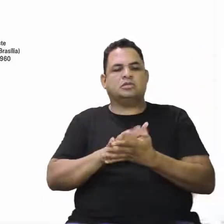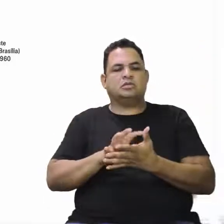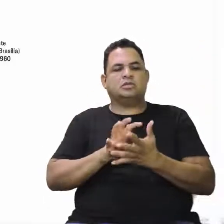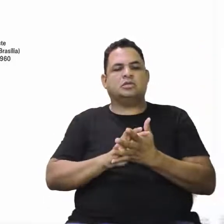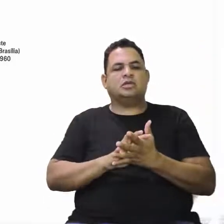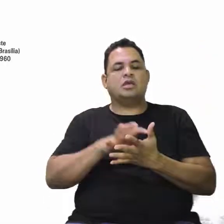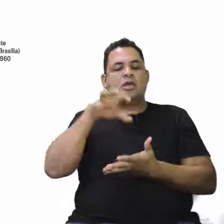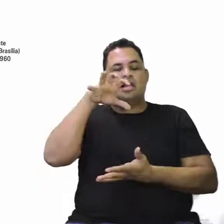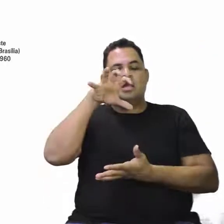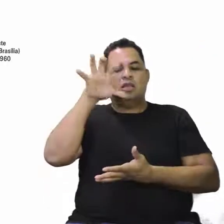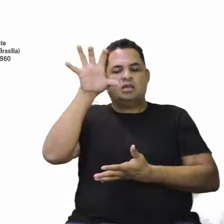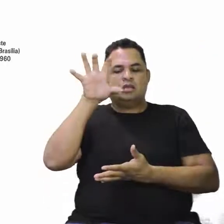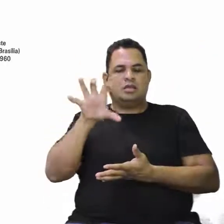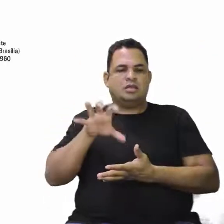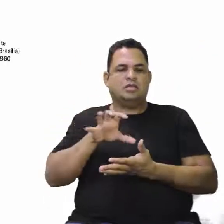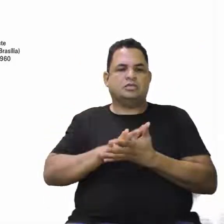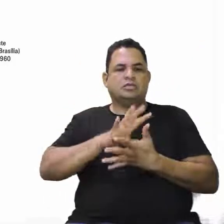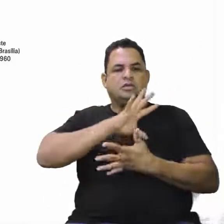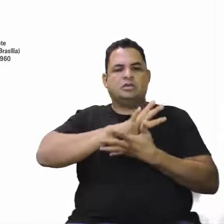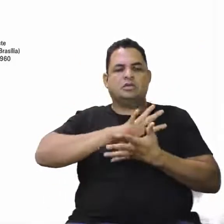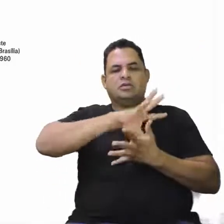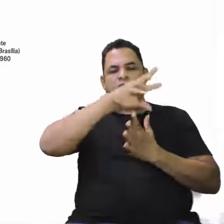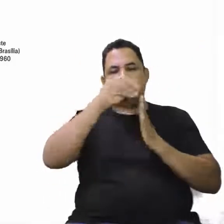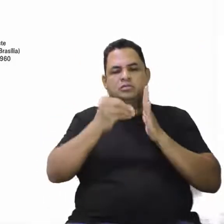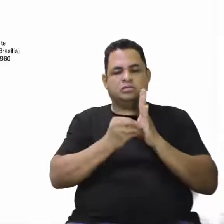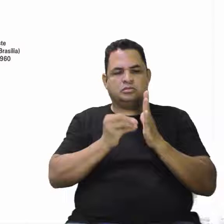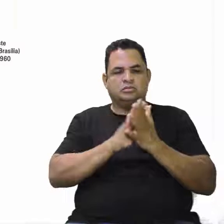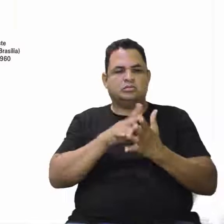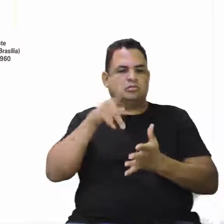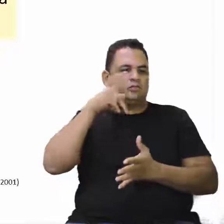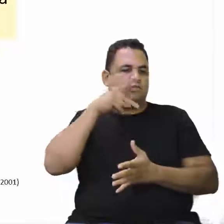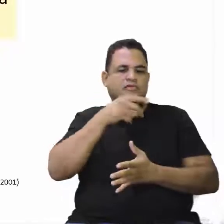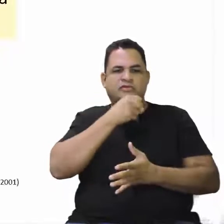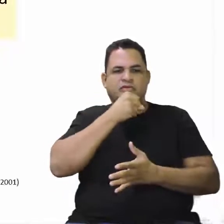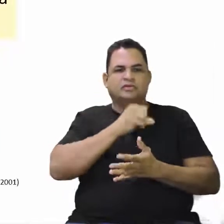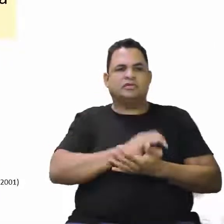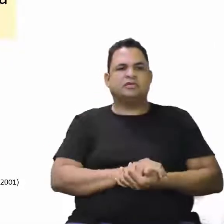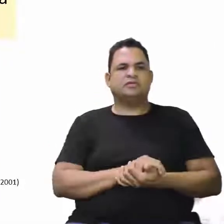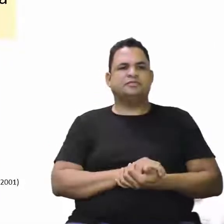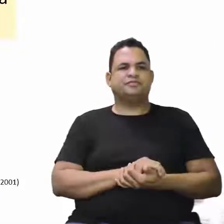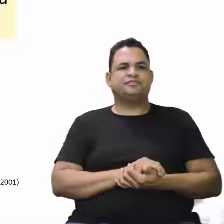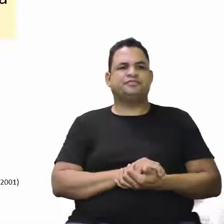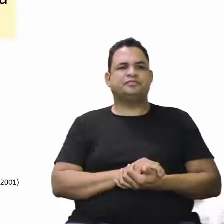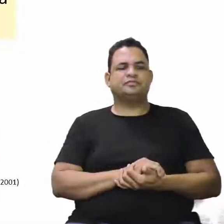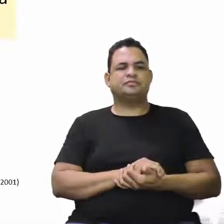amazônica, no caso Rondônia, nessa região de Porto Velho.